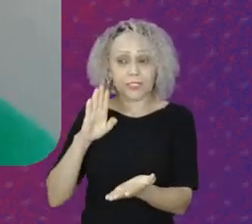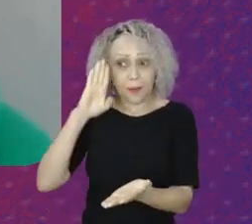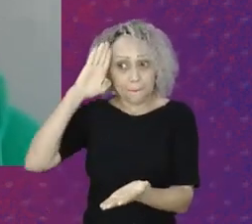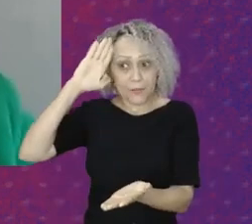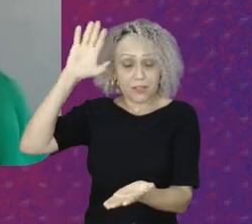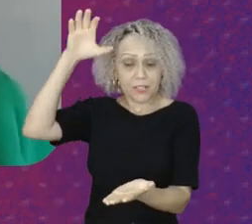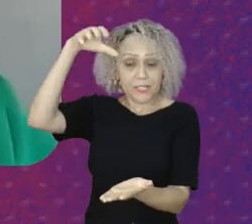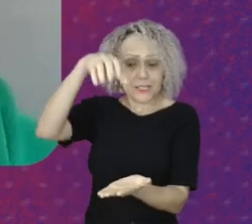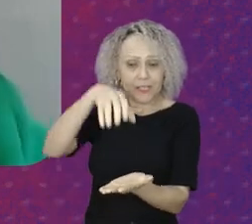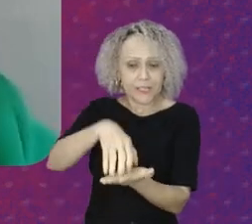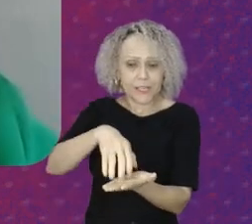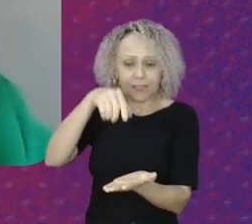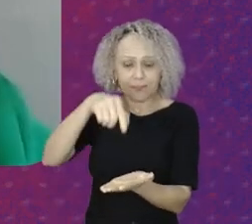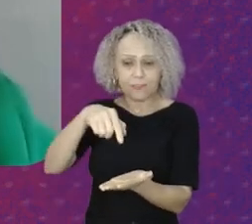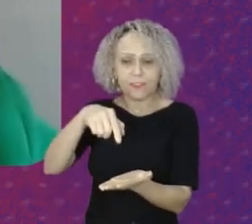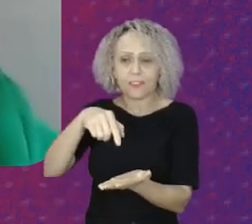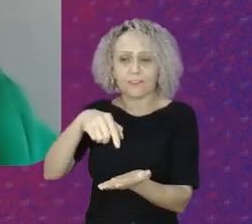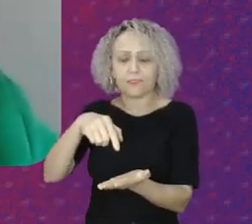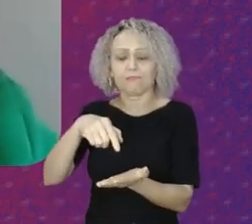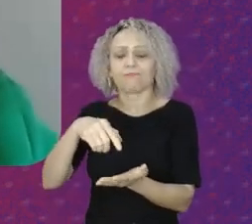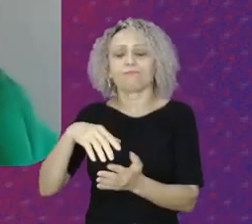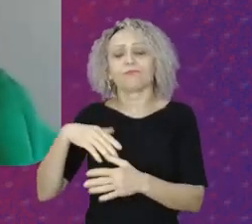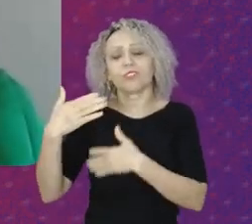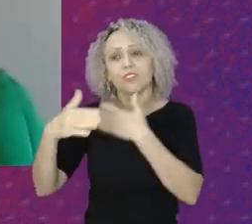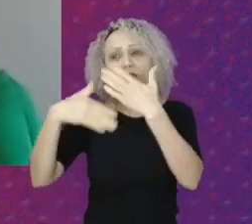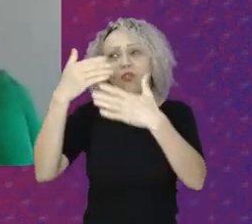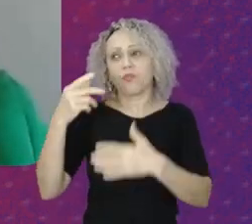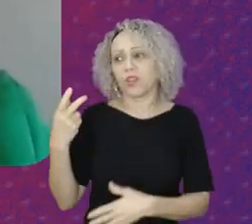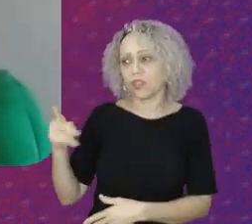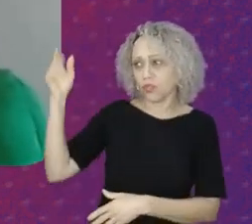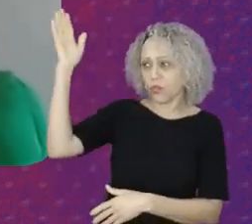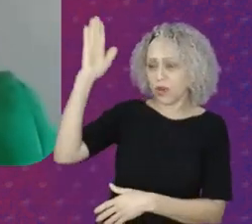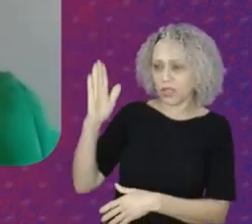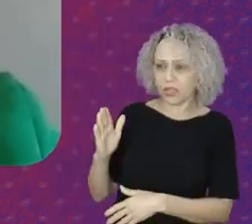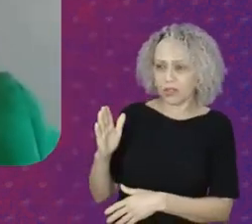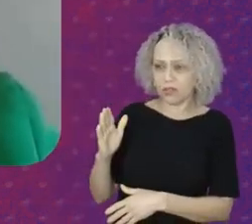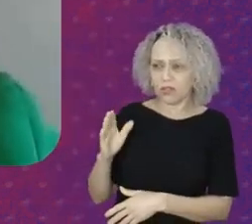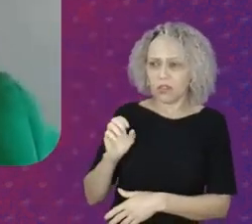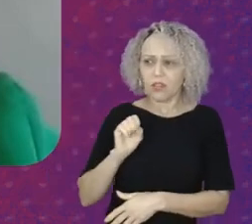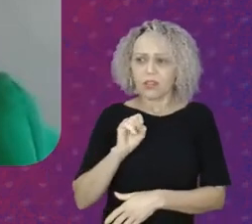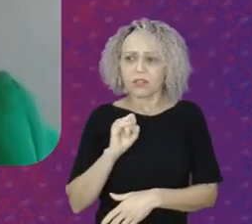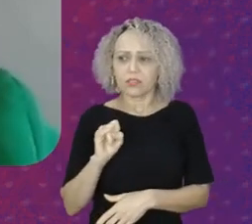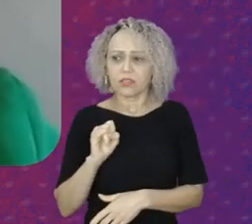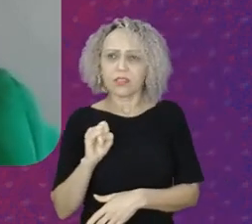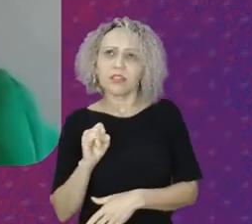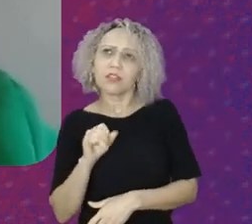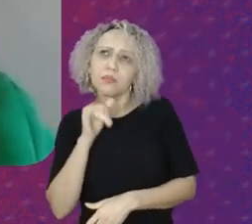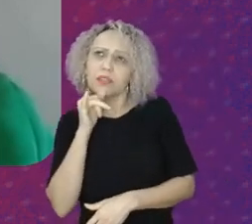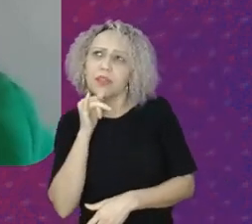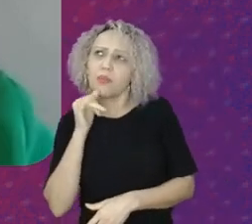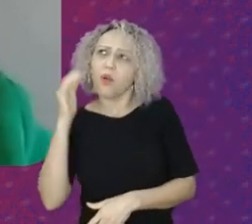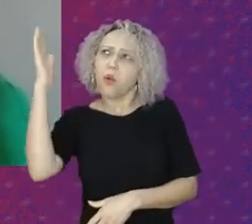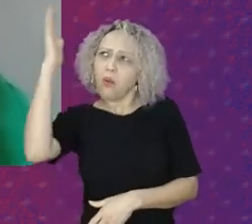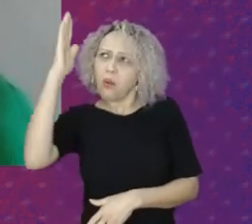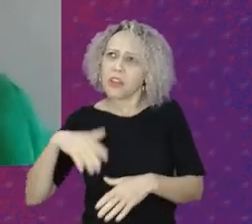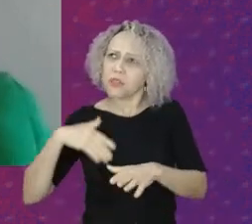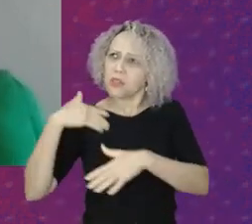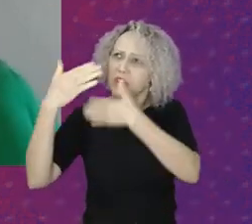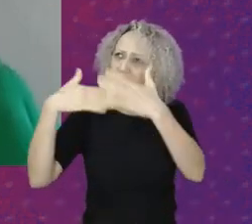de desenvolvimento do nosso país. Porque não tem reconstrução do Brasil sem combater o racismo, sem combater todas as